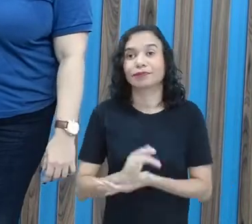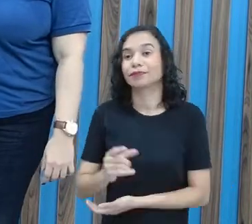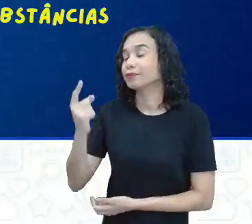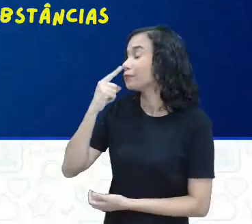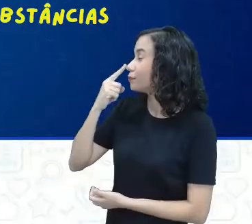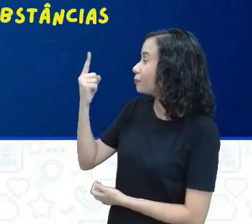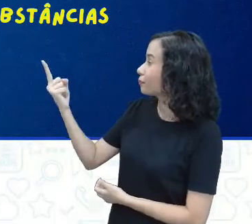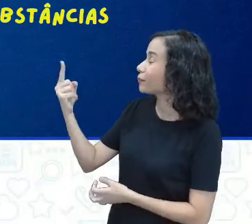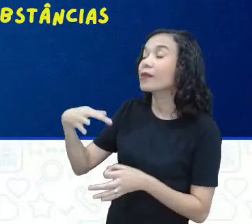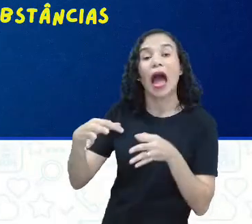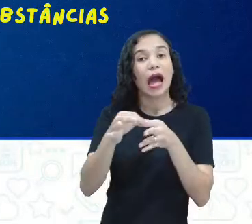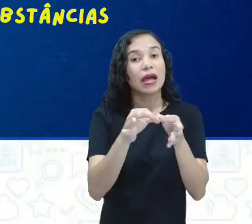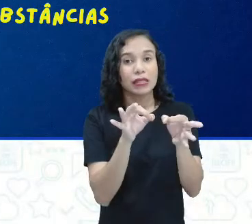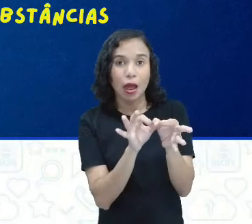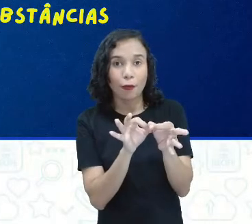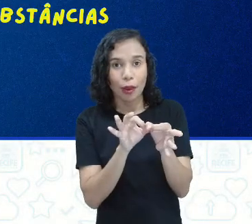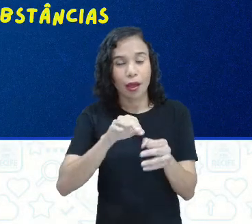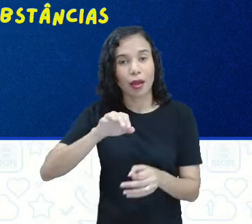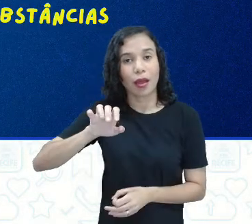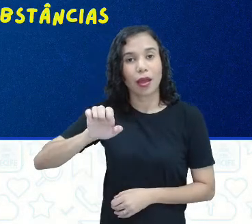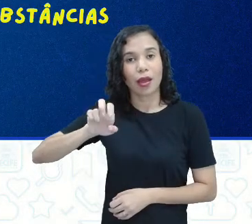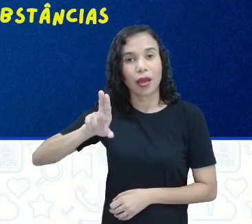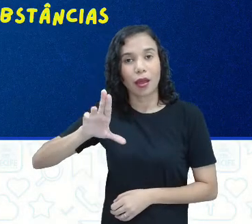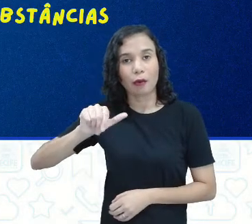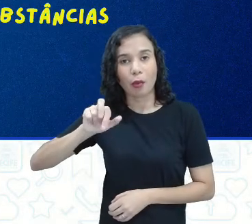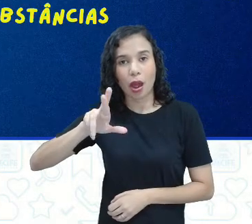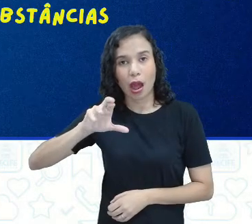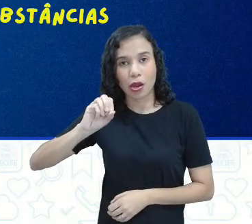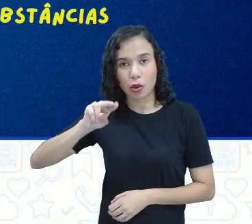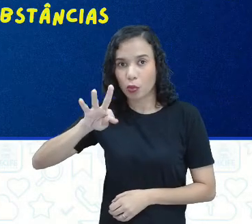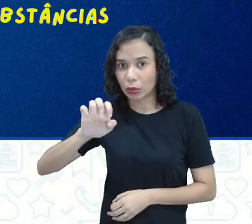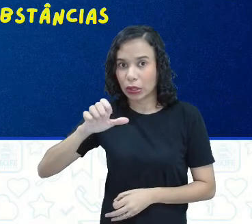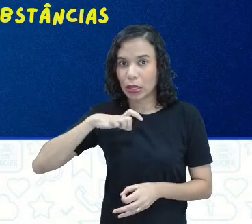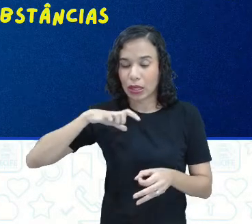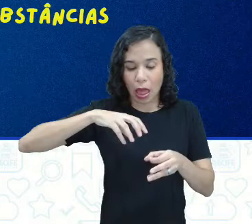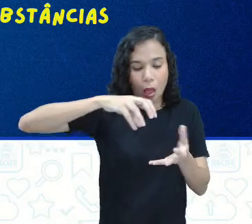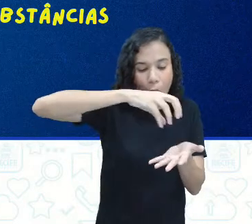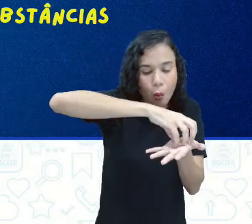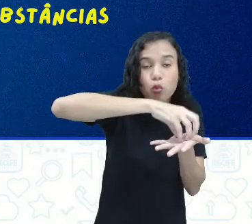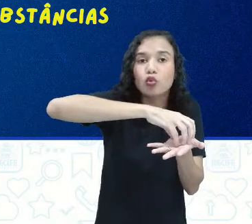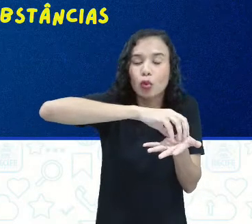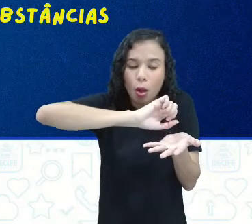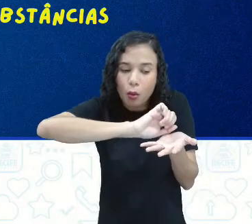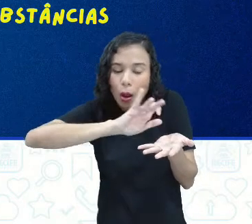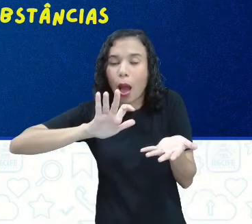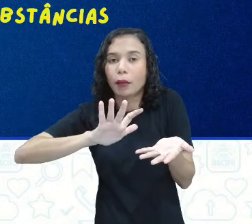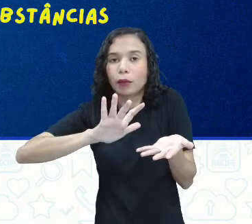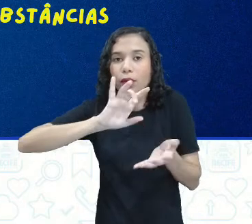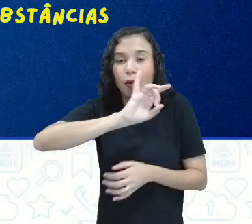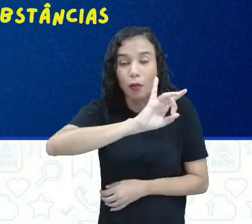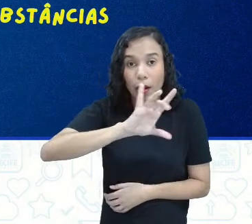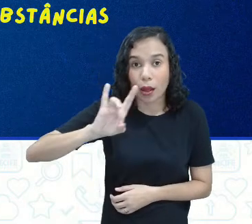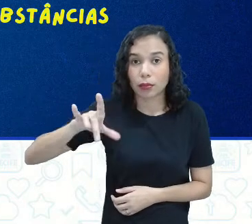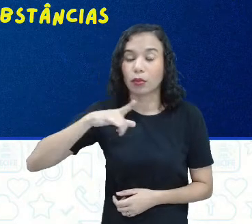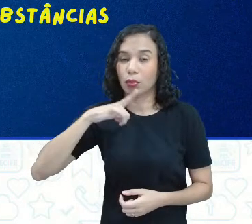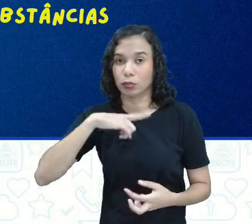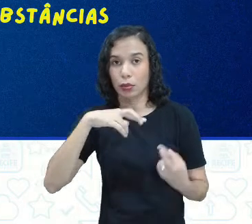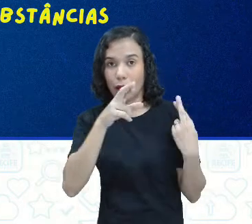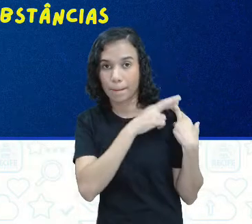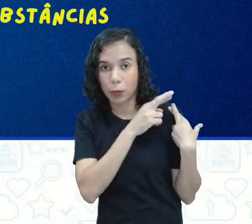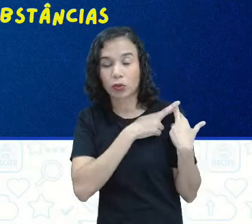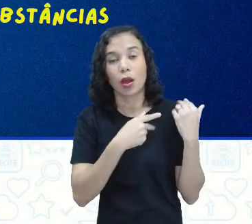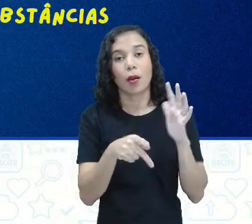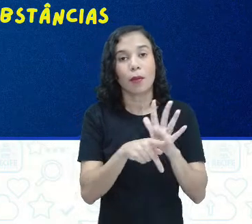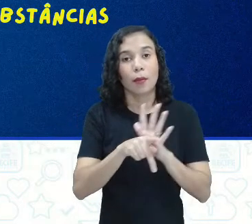essa célula eucarionte, ela apresenta esse núcleo bem definido, né? Então, cada célula, gente, é responsável pela respiração